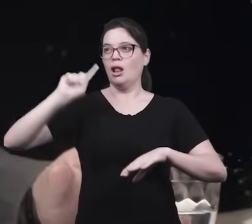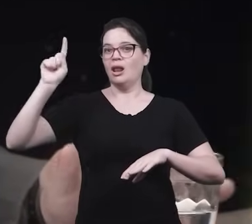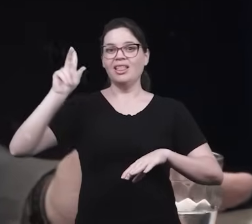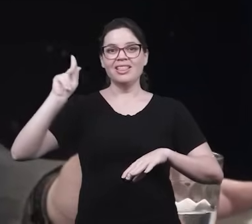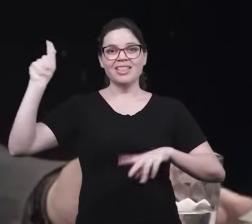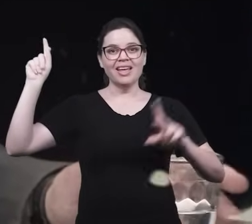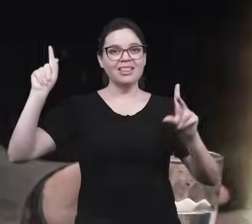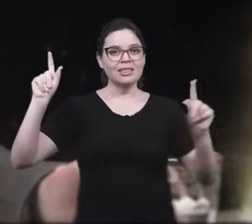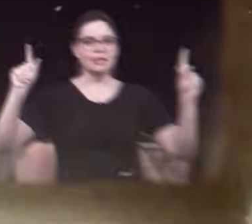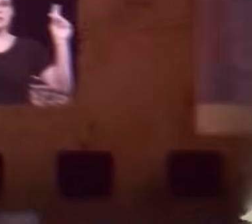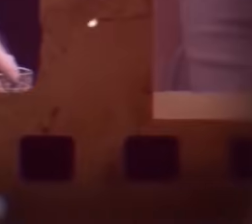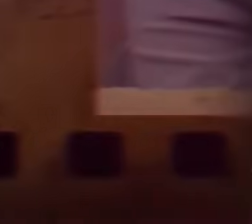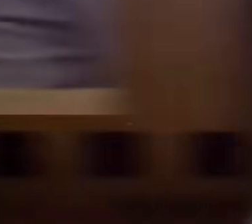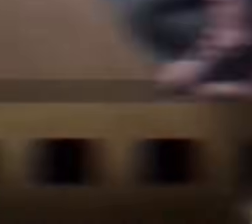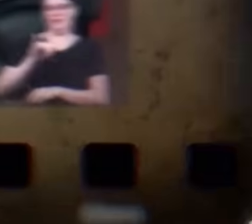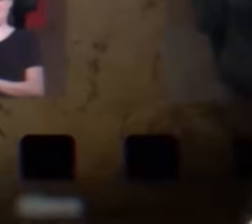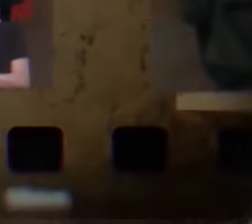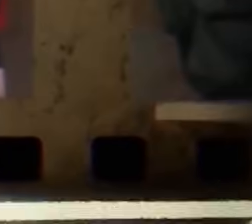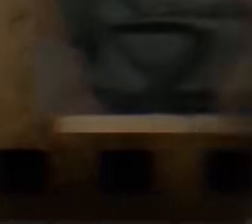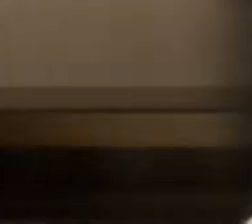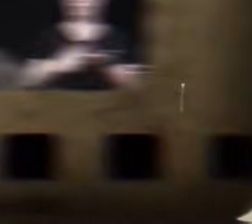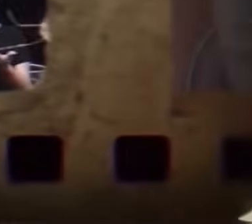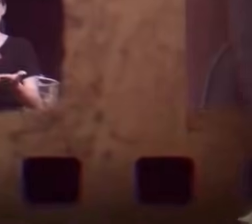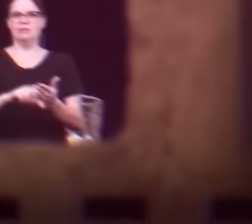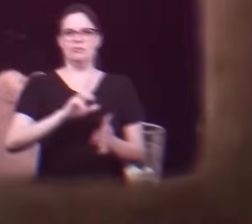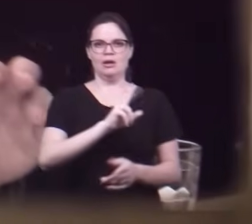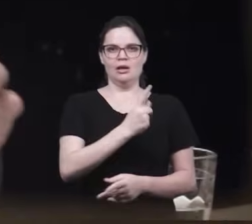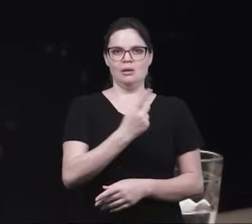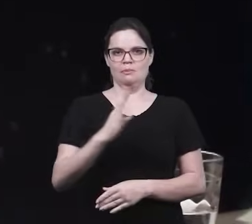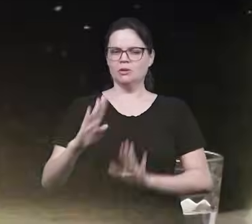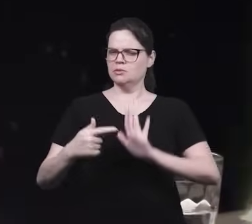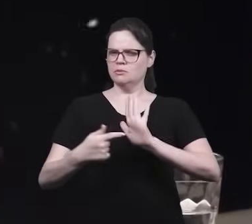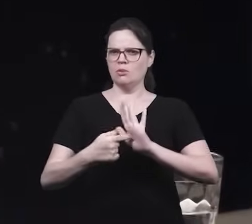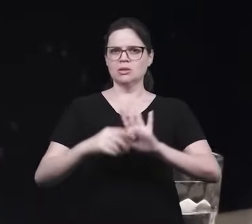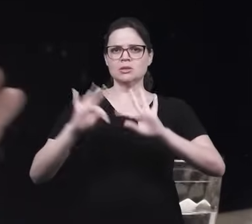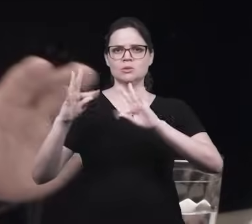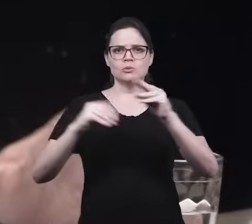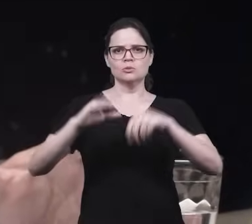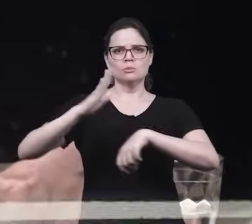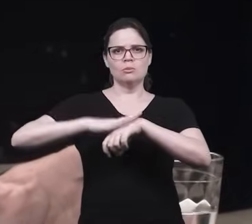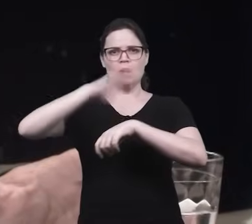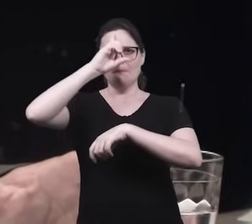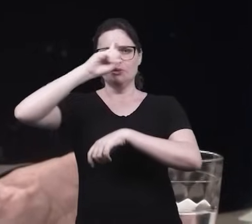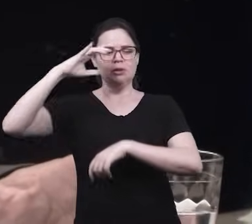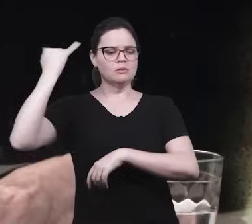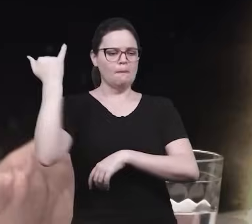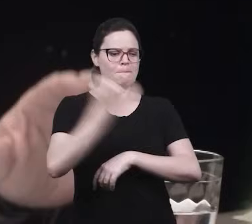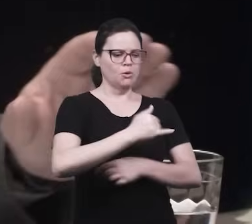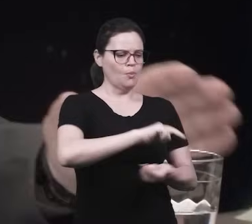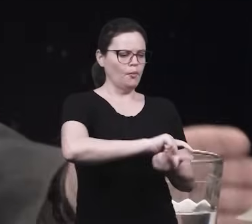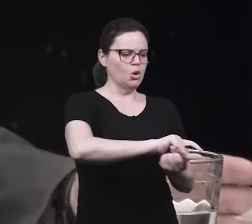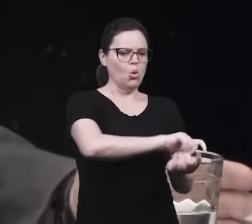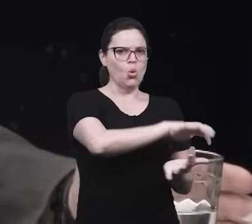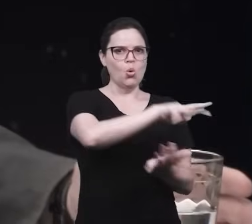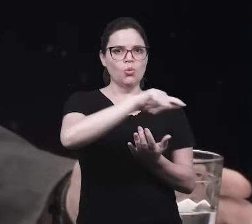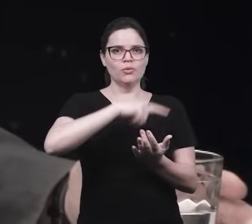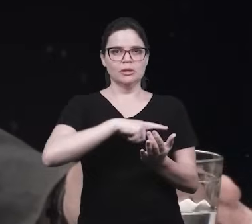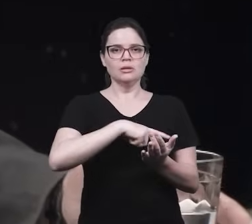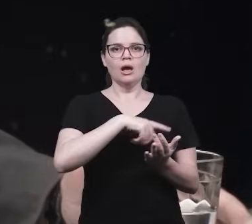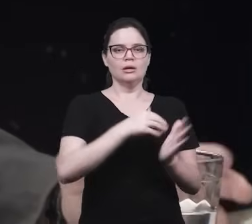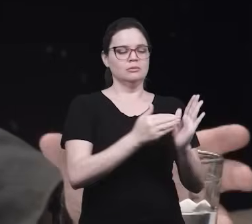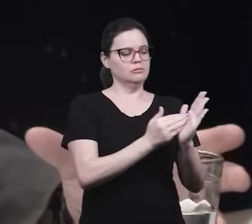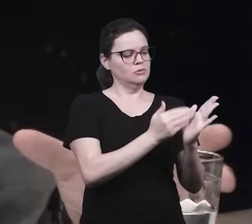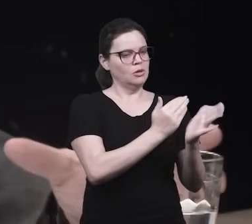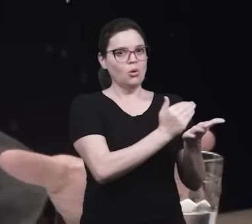obra. É o tempo de Deus, né? Que é o tempo do Kairos. E Deus criou isso tudo para um tempo determinado. Tudo tem um início e tem um